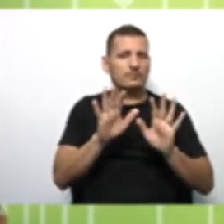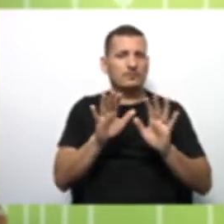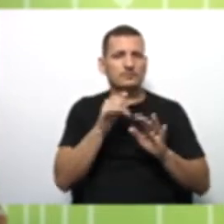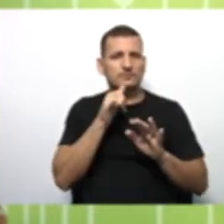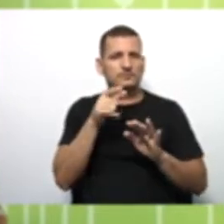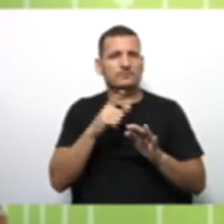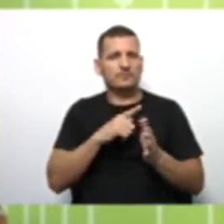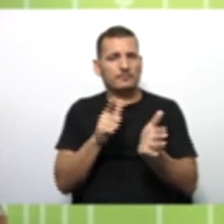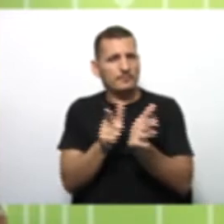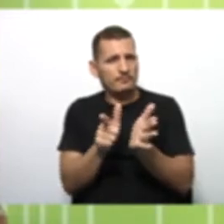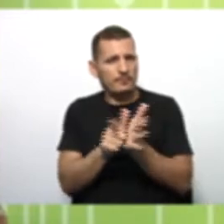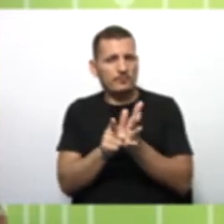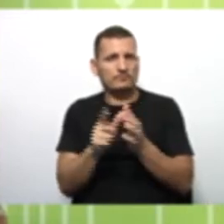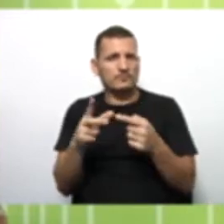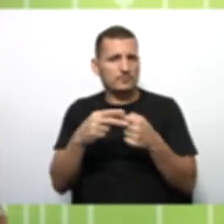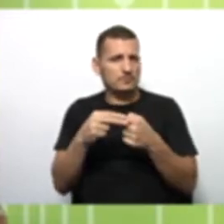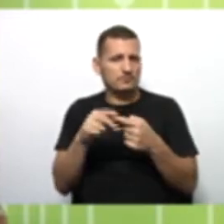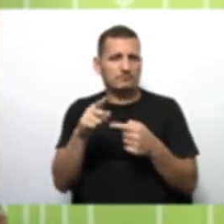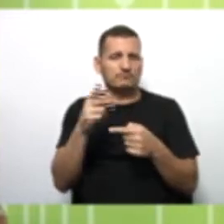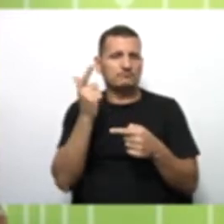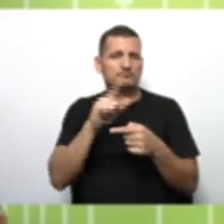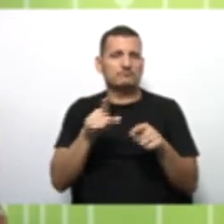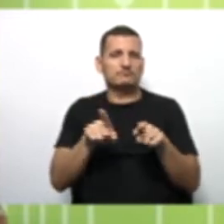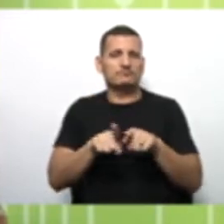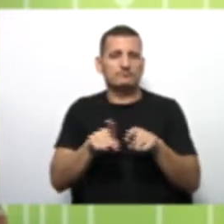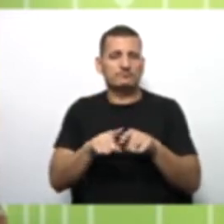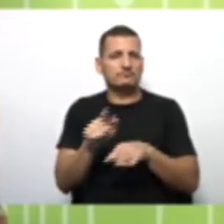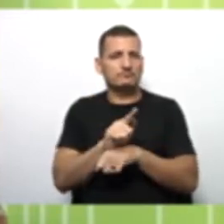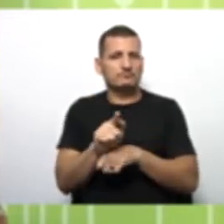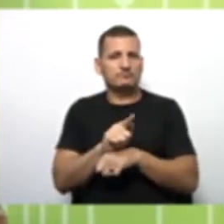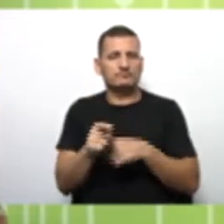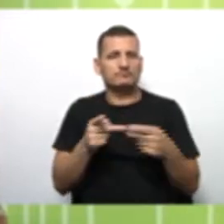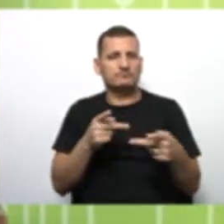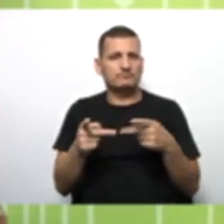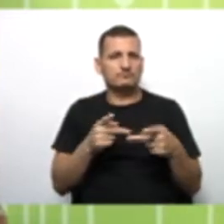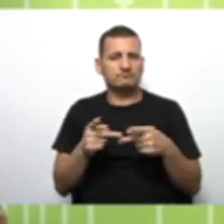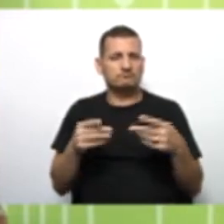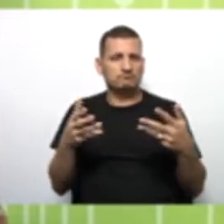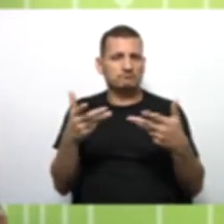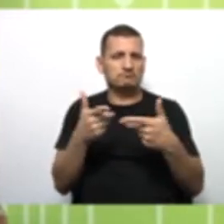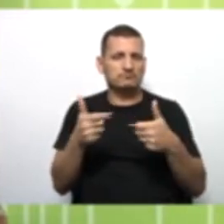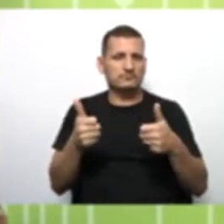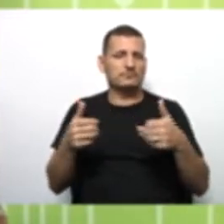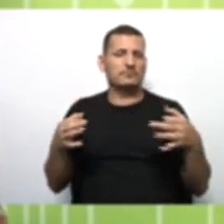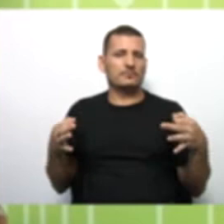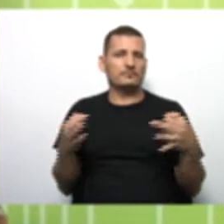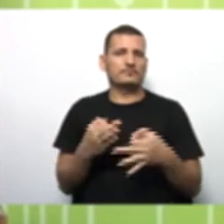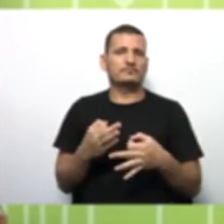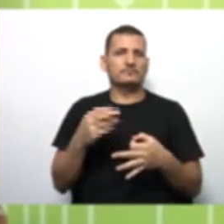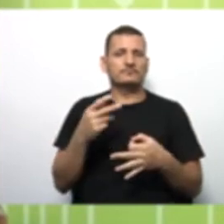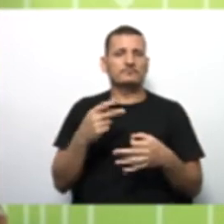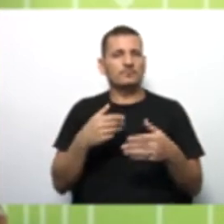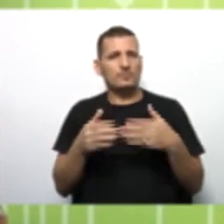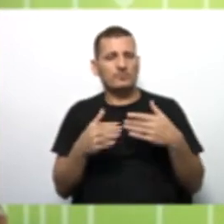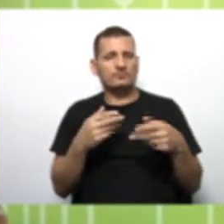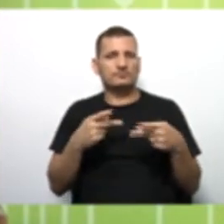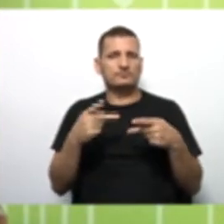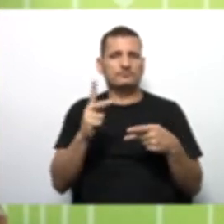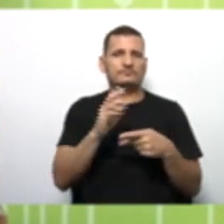um papel e caneta, você também consegue gerenciar de forma eficiente e eficaz qualquer projeto da sua cooperativa. Então